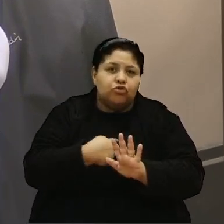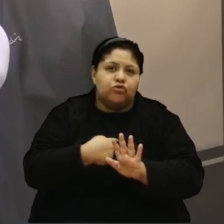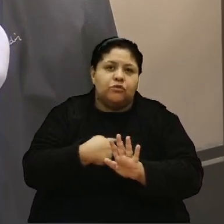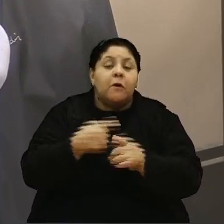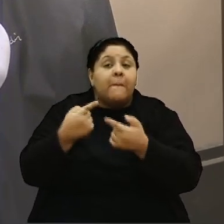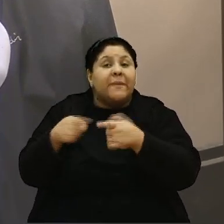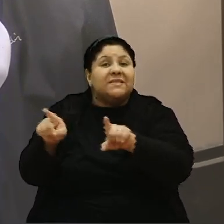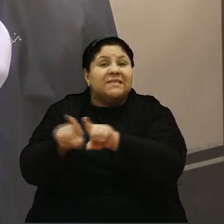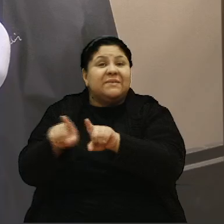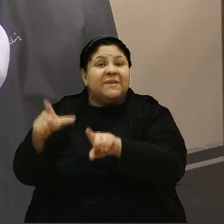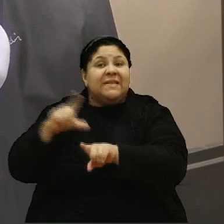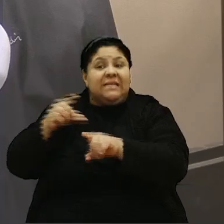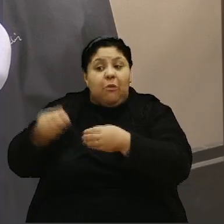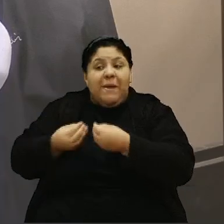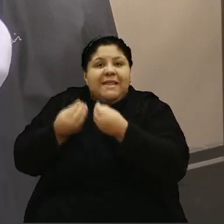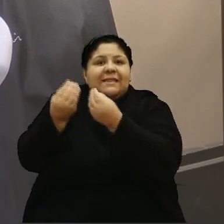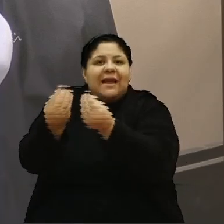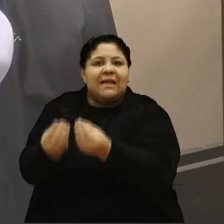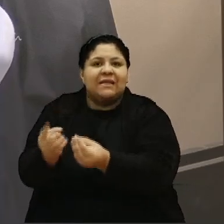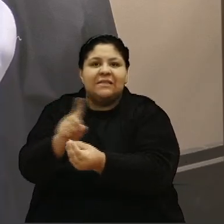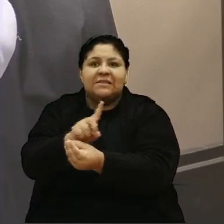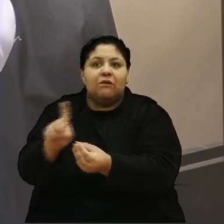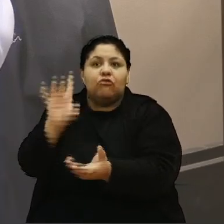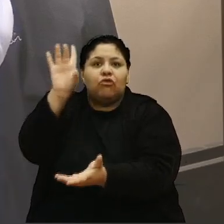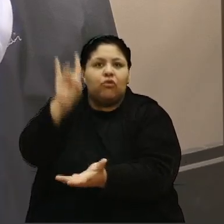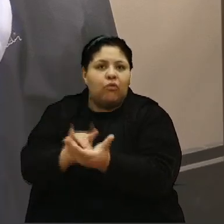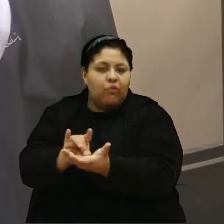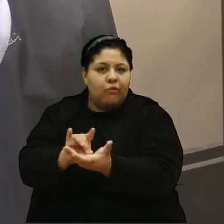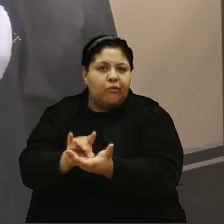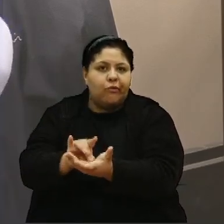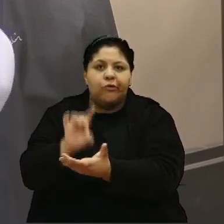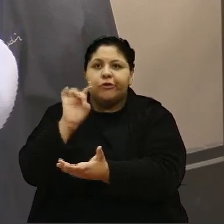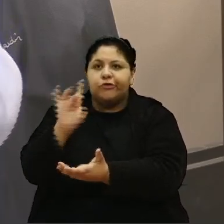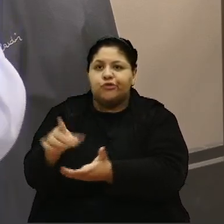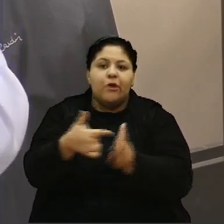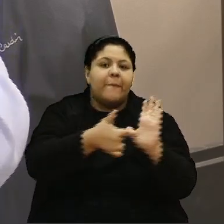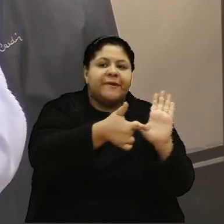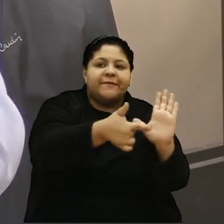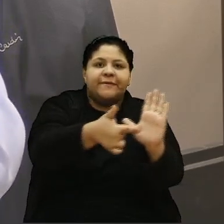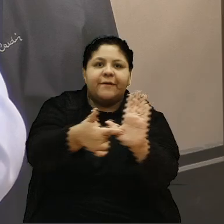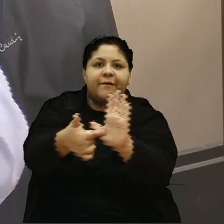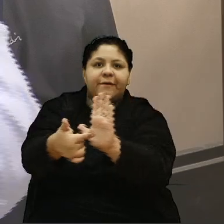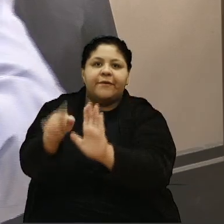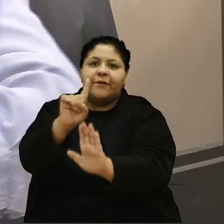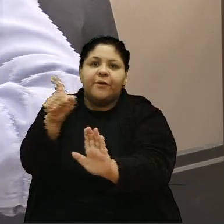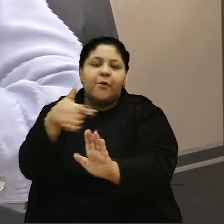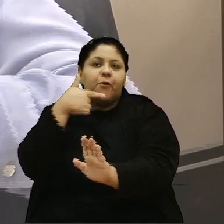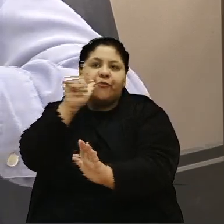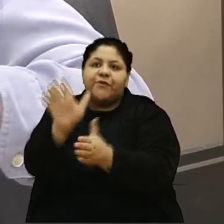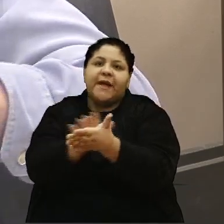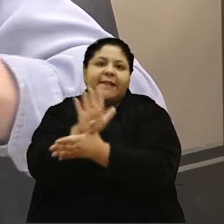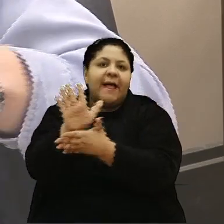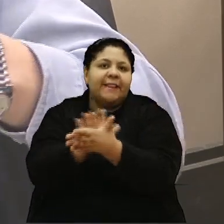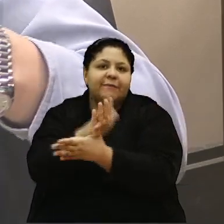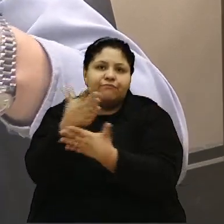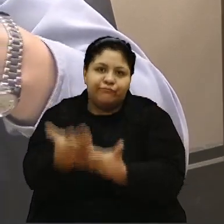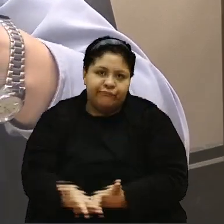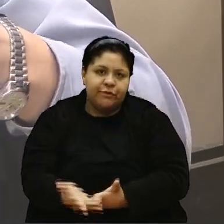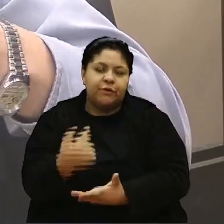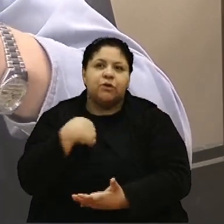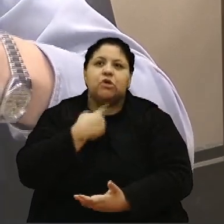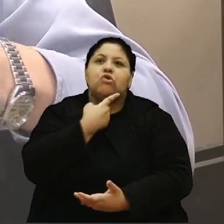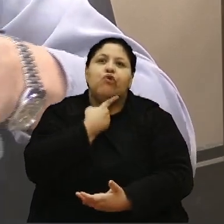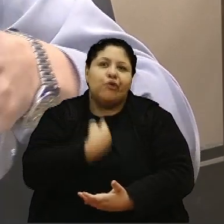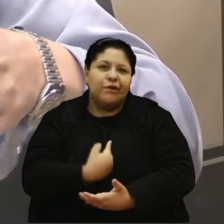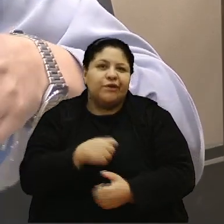ao mesmo tempo tem que ter uma entrega, né? Senão tem que ser efetivo. Senão só o show pelo show a gente não chega a lugar nenhum, né? Então eu gostaria de ter